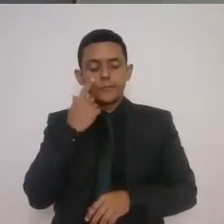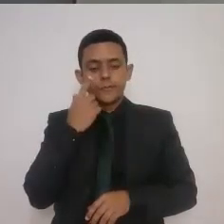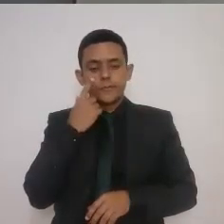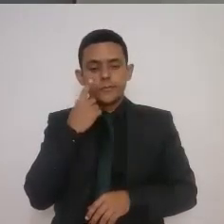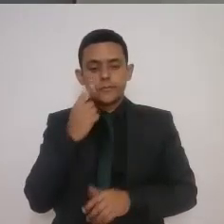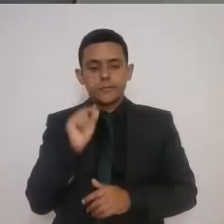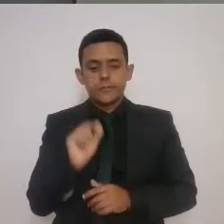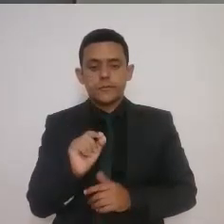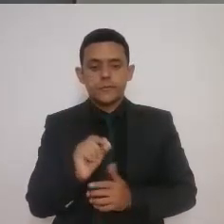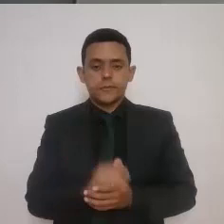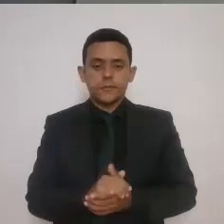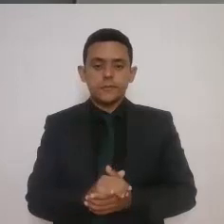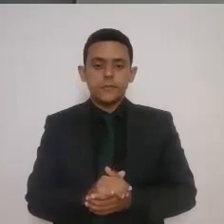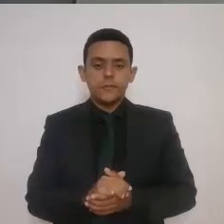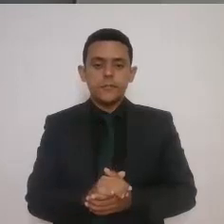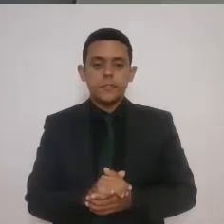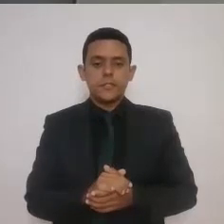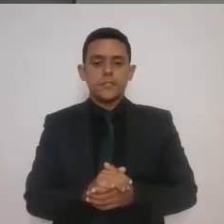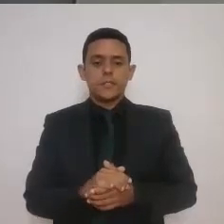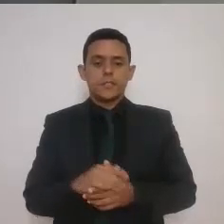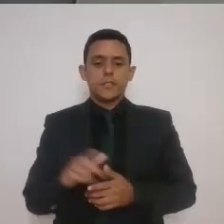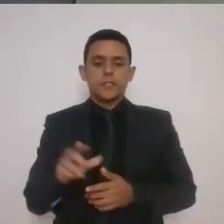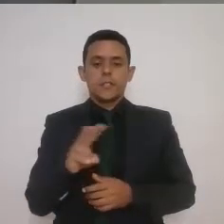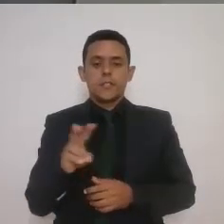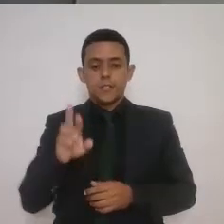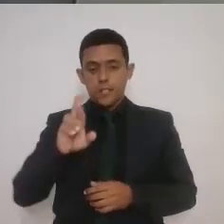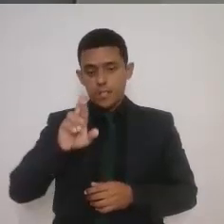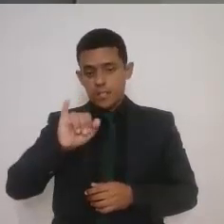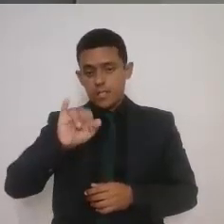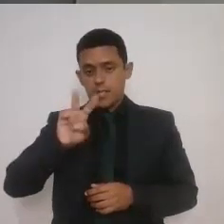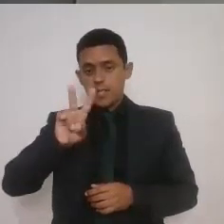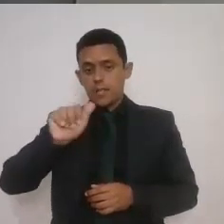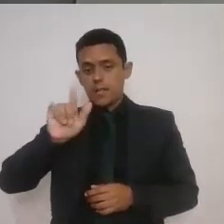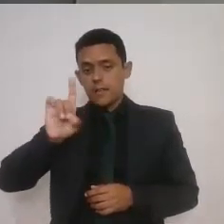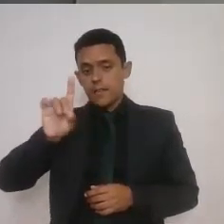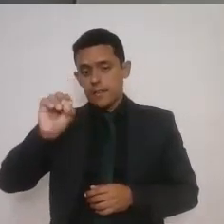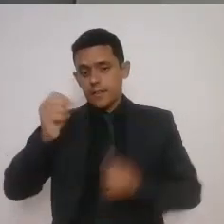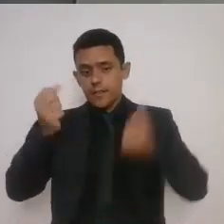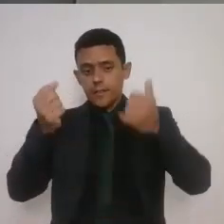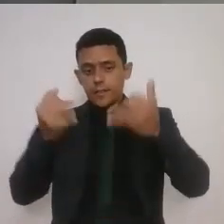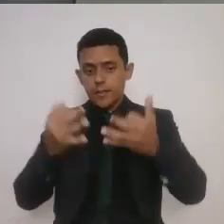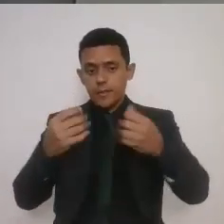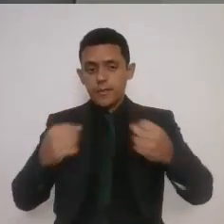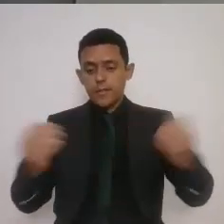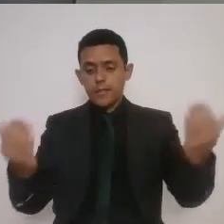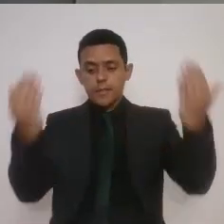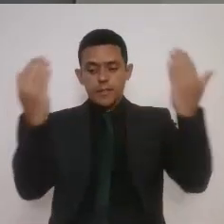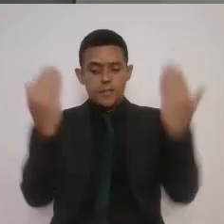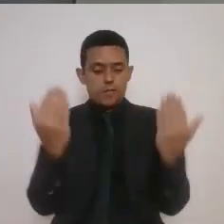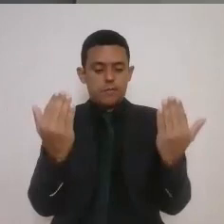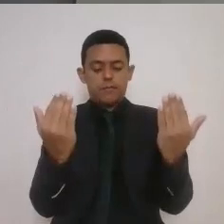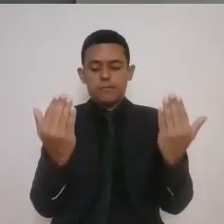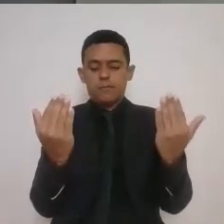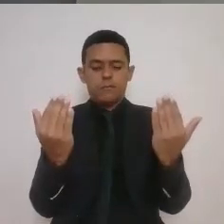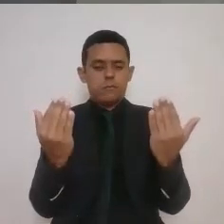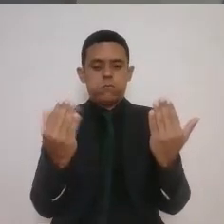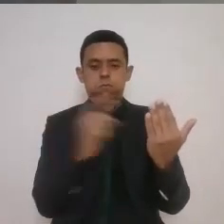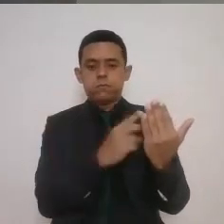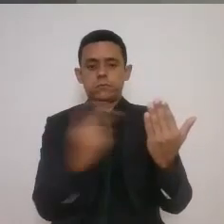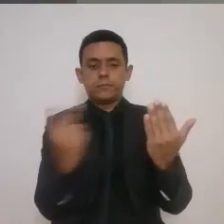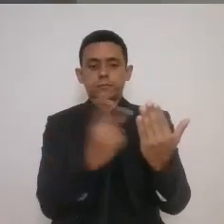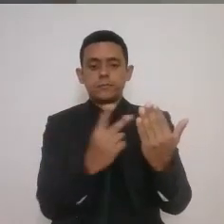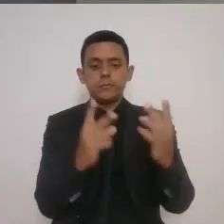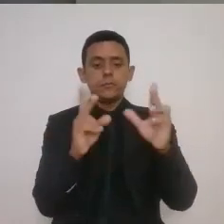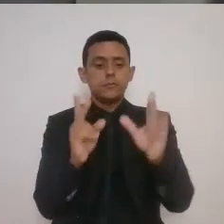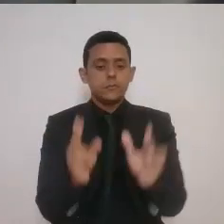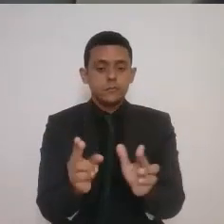o acordo trazido pelo desembargador Vivaldo foi preciso. Resumidamente, sua excelência destaca: embora os